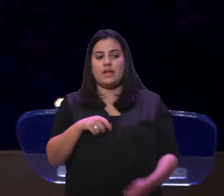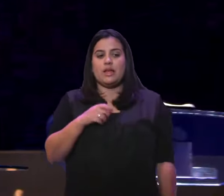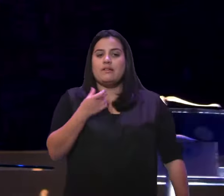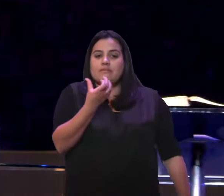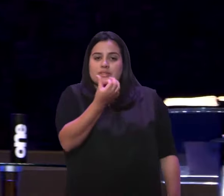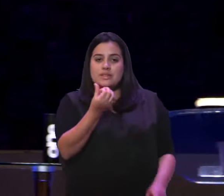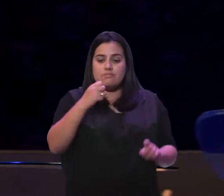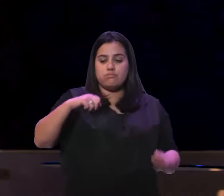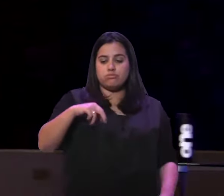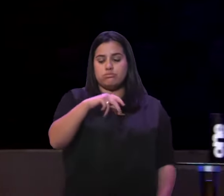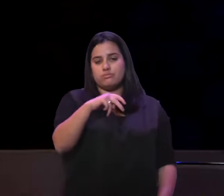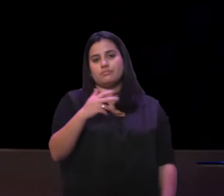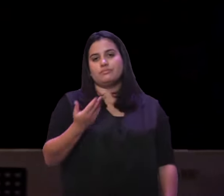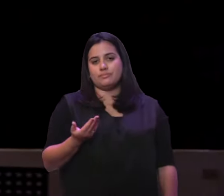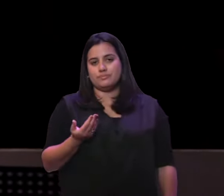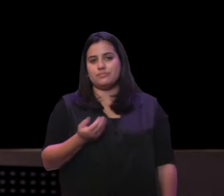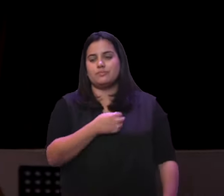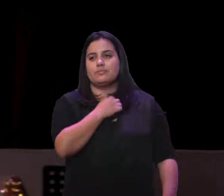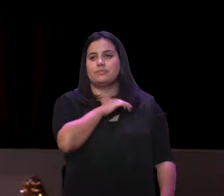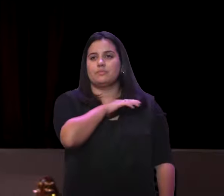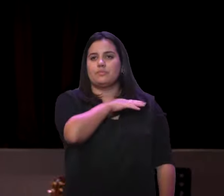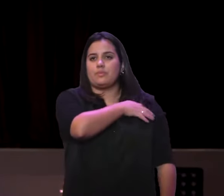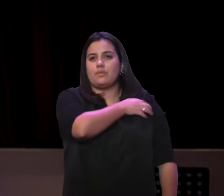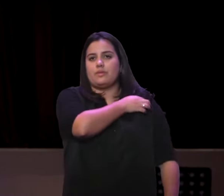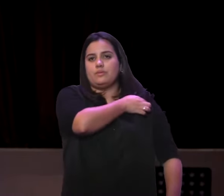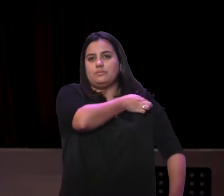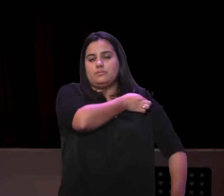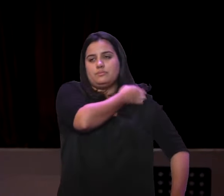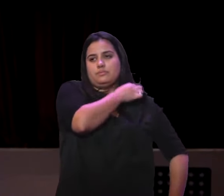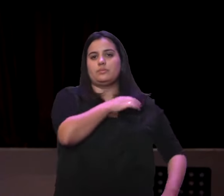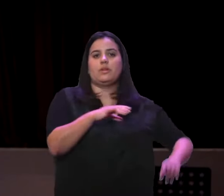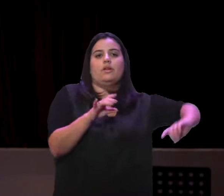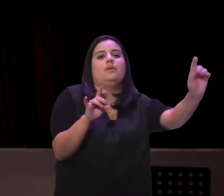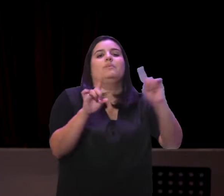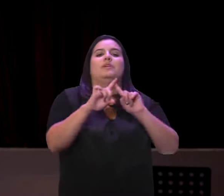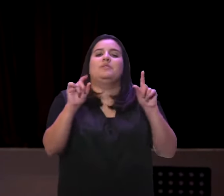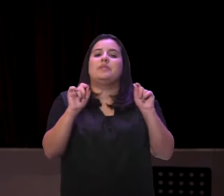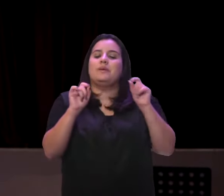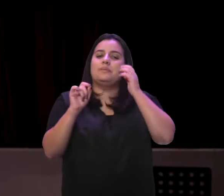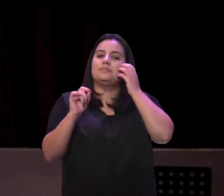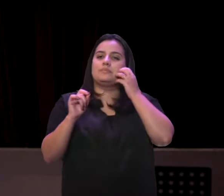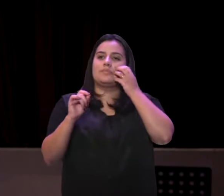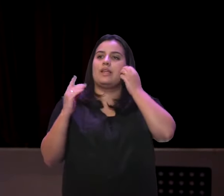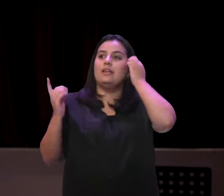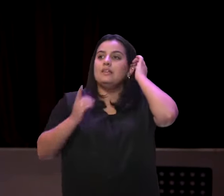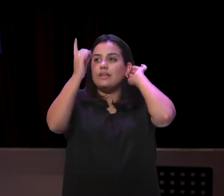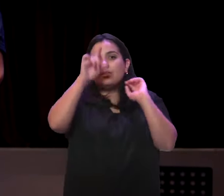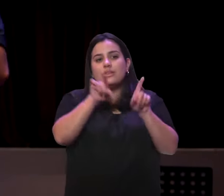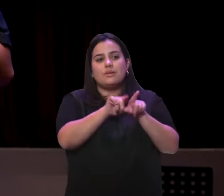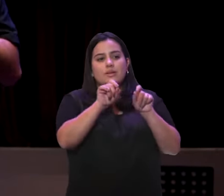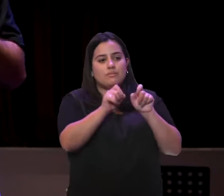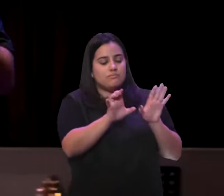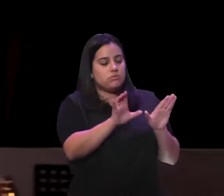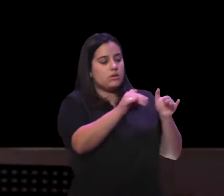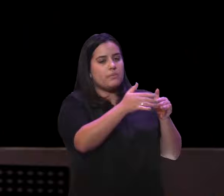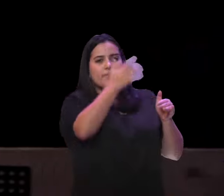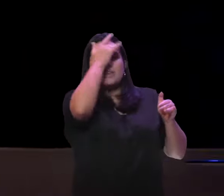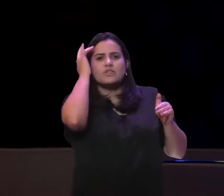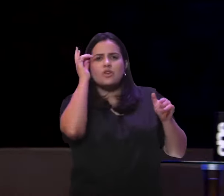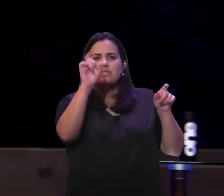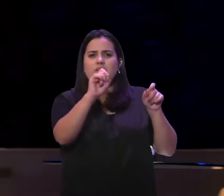sacrificava. Mas não só isso, ele disse que ele trouxe a banda da época. Ele trouxe pessoas com símbolos,